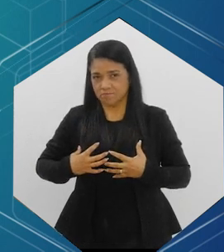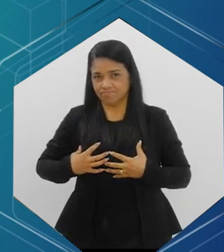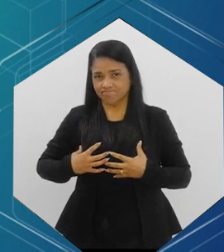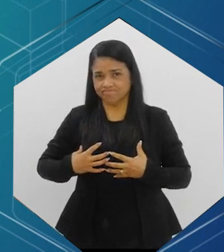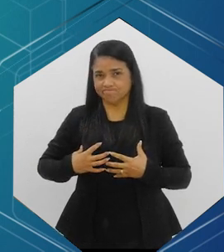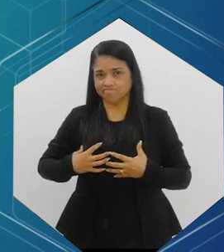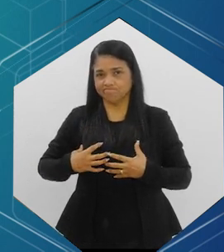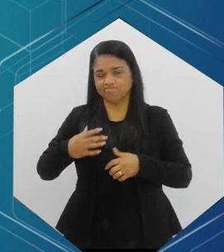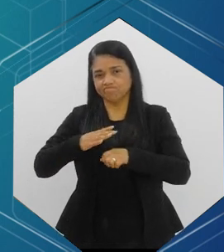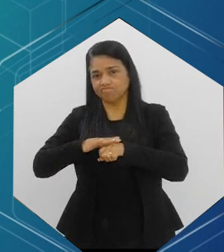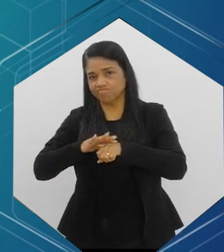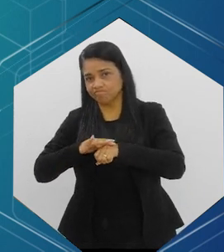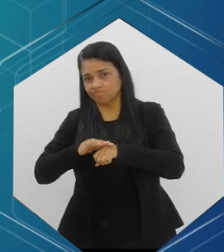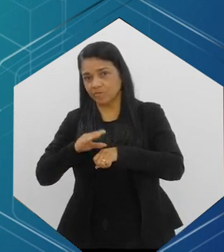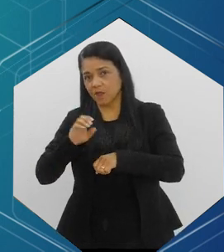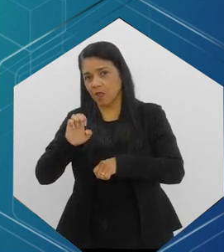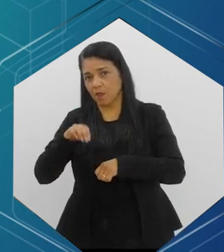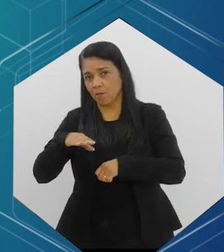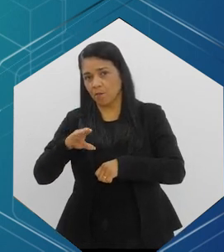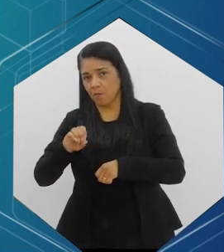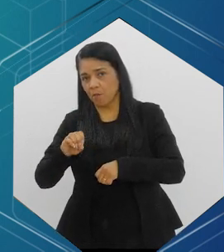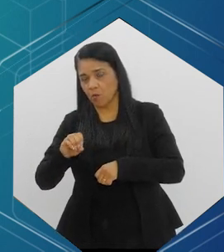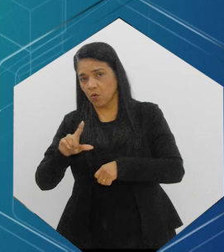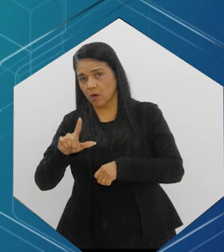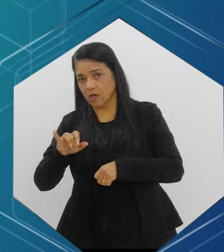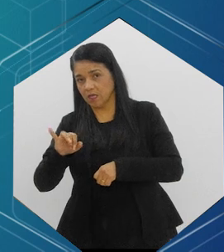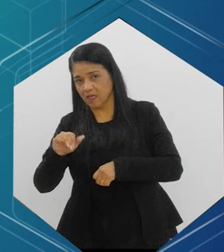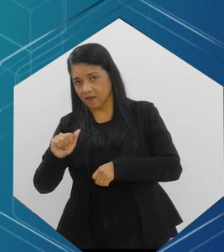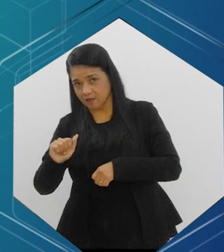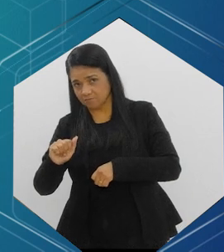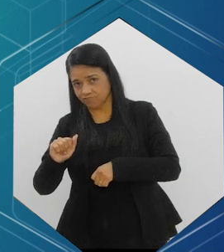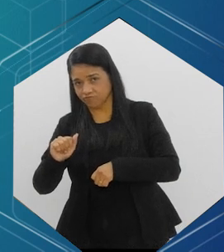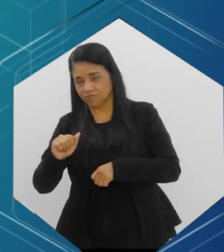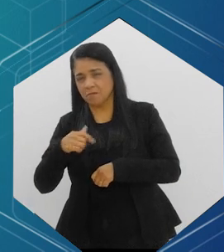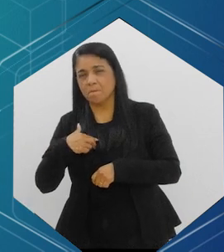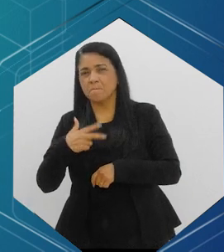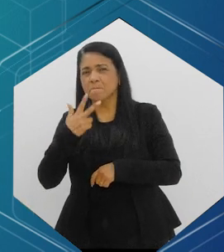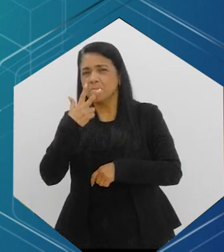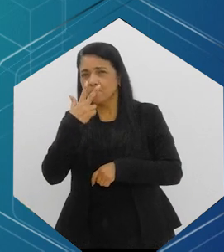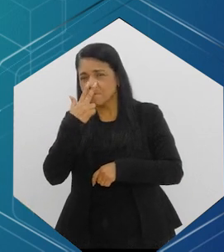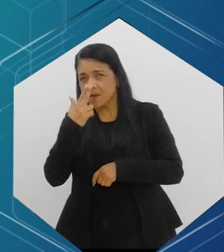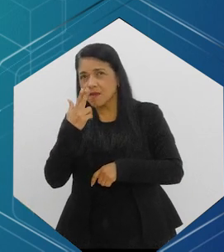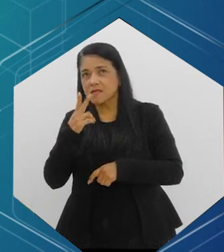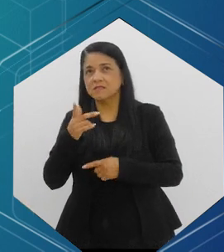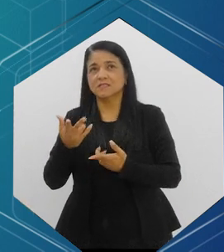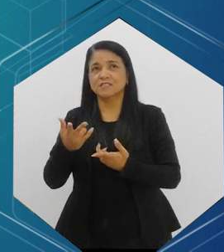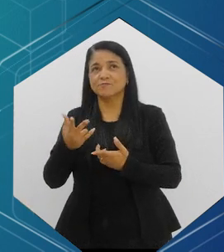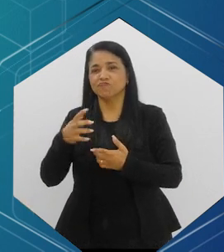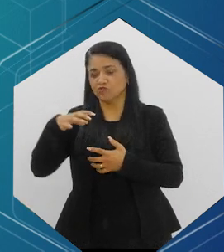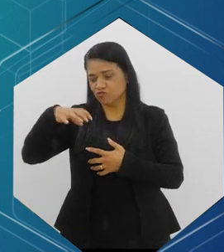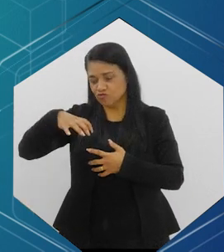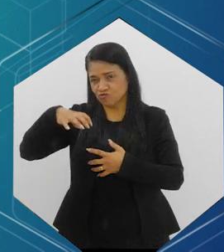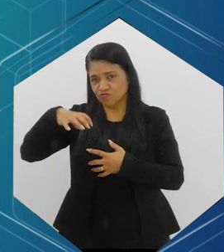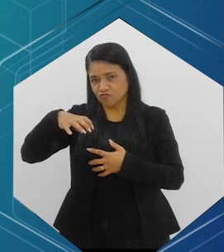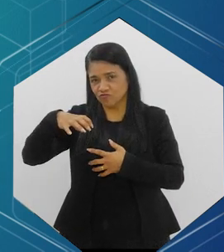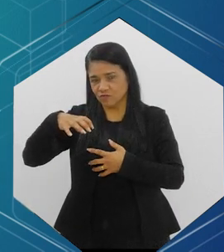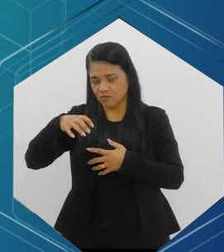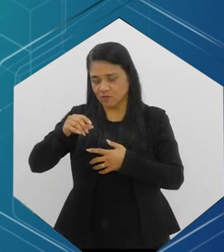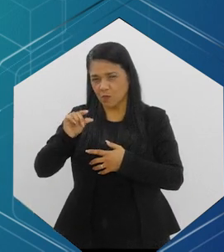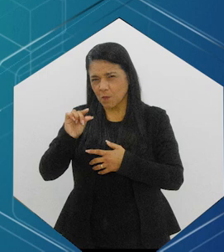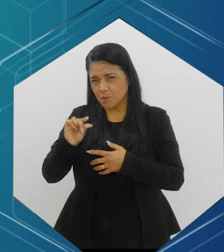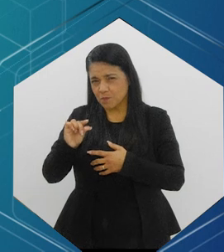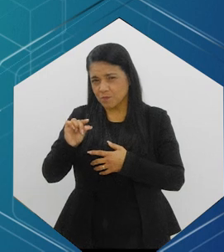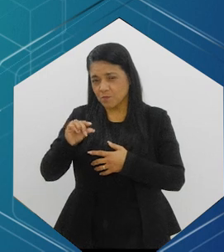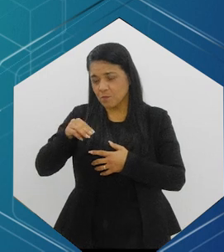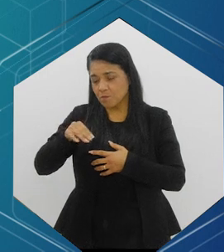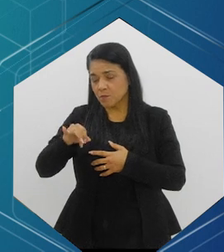mais, vamos dizer assim, uma chuva, a gente chama de chuveiro, porque são microtrombos, mas é menos, vamos